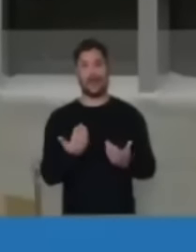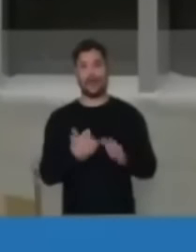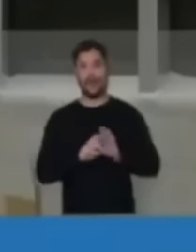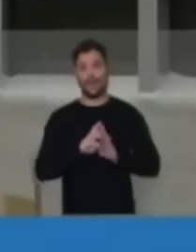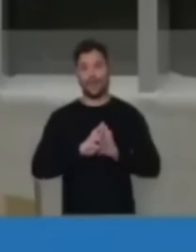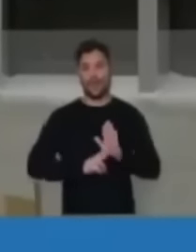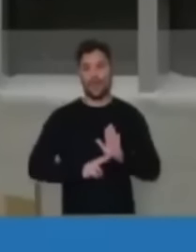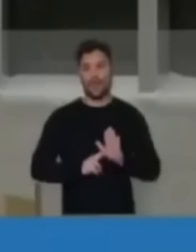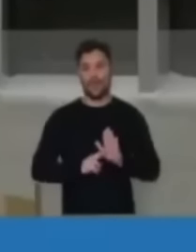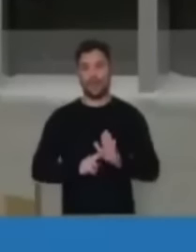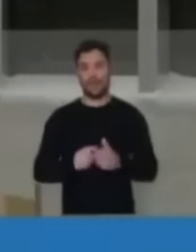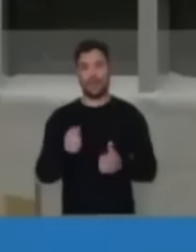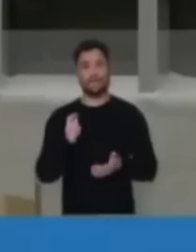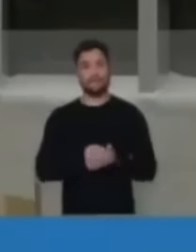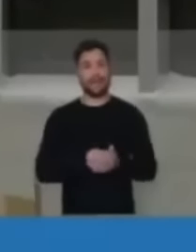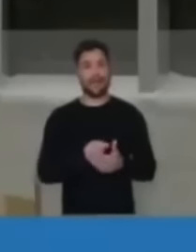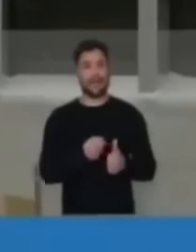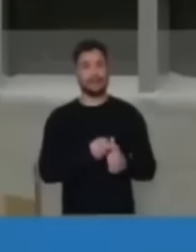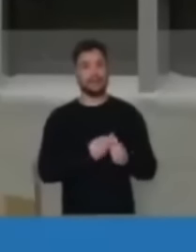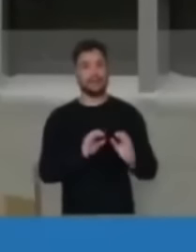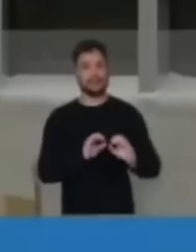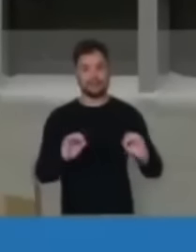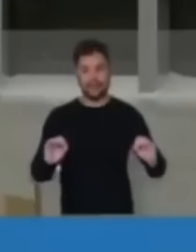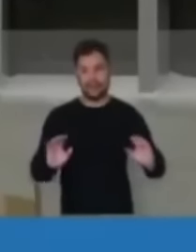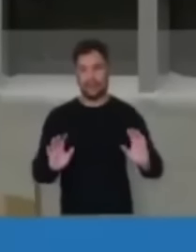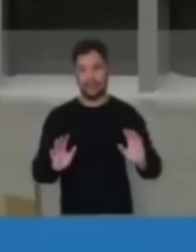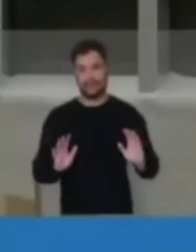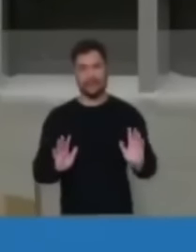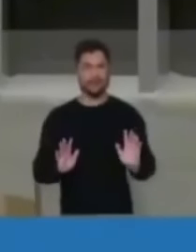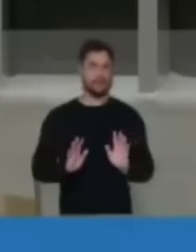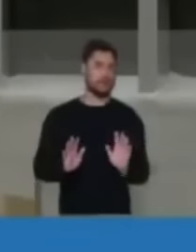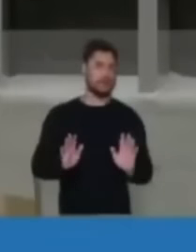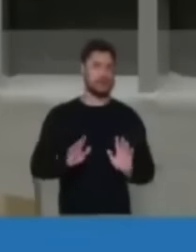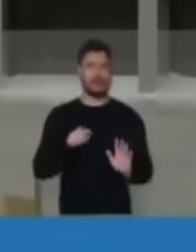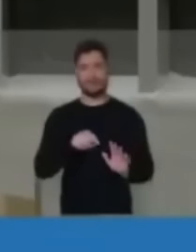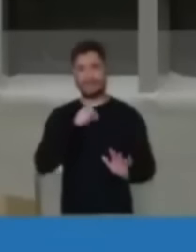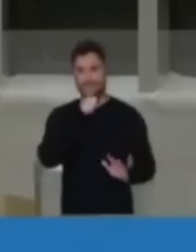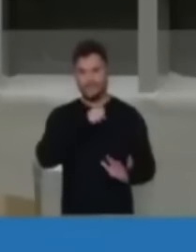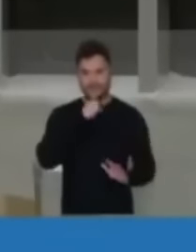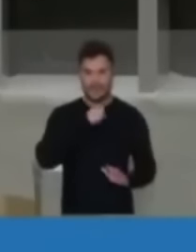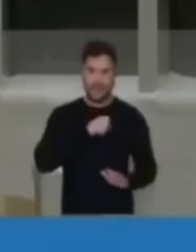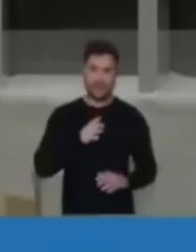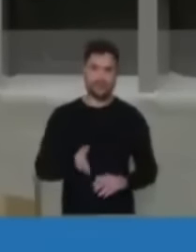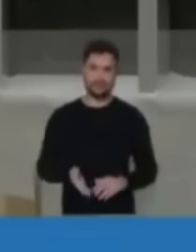o déficit zero. Essa questão toda é ultrapassada quando aparece